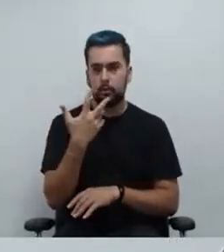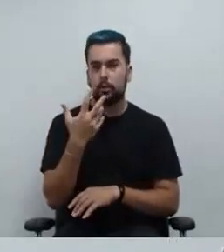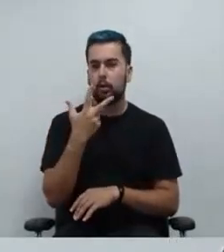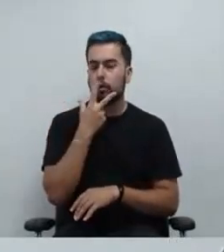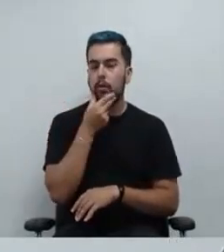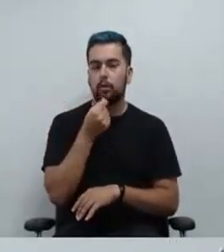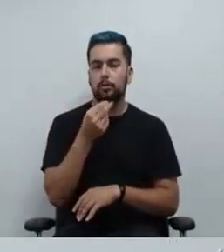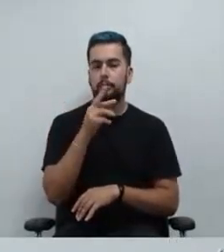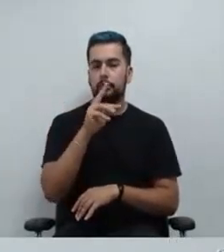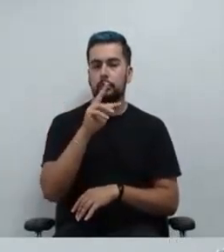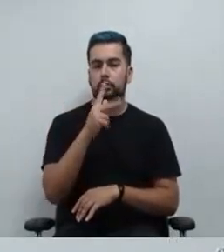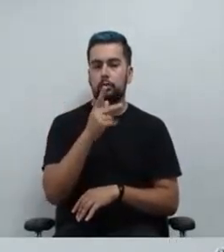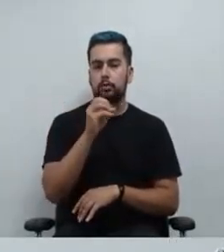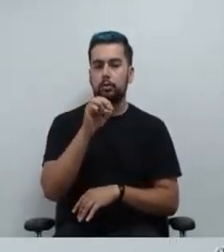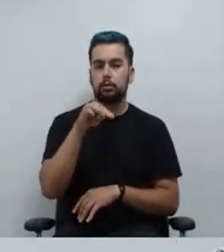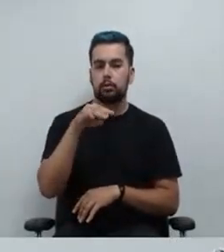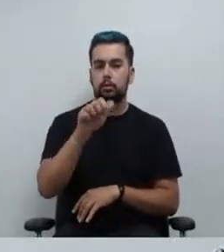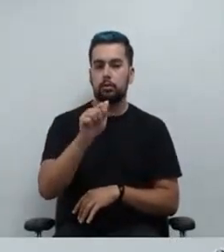informar